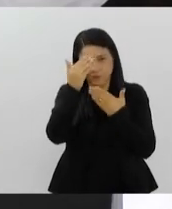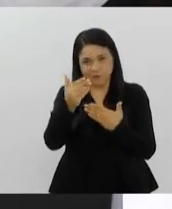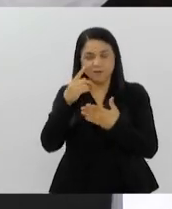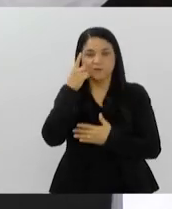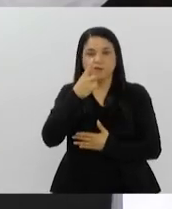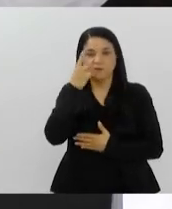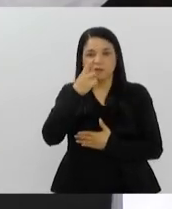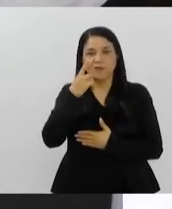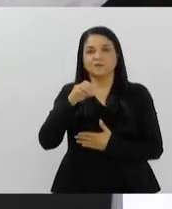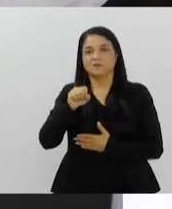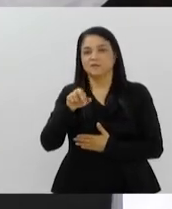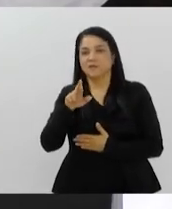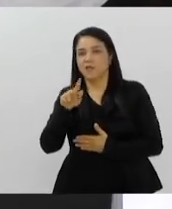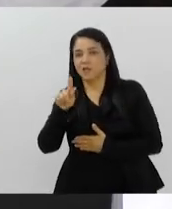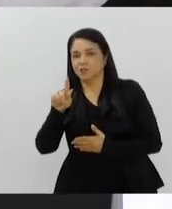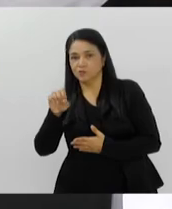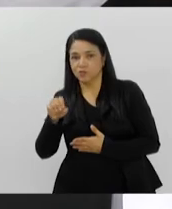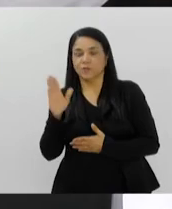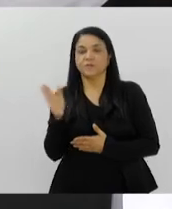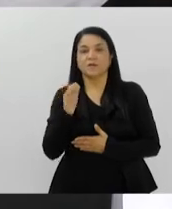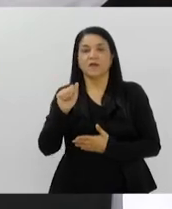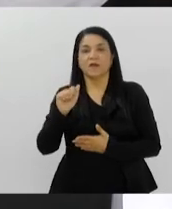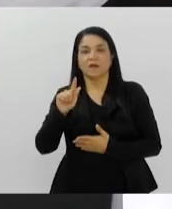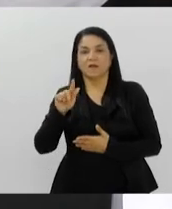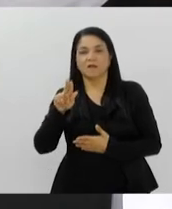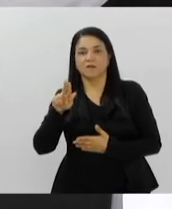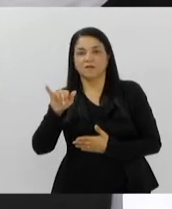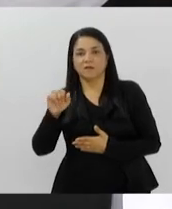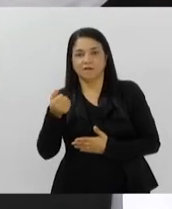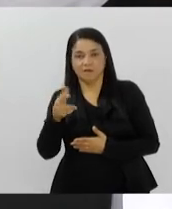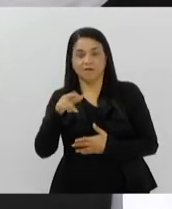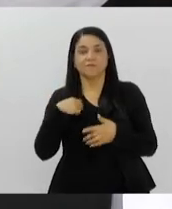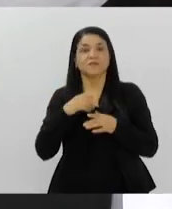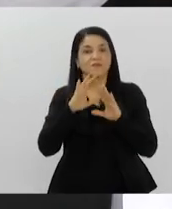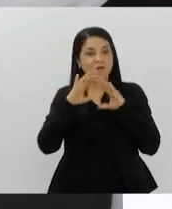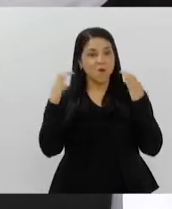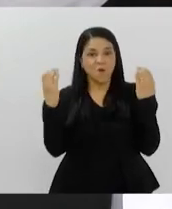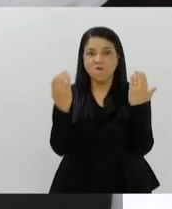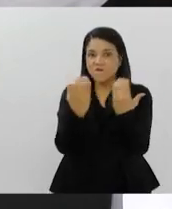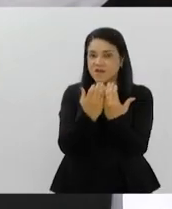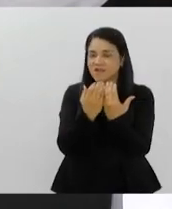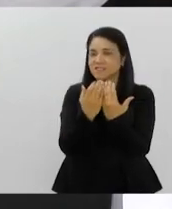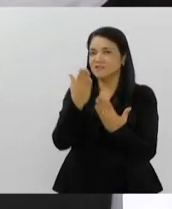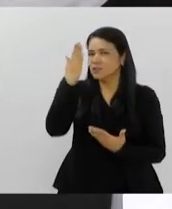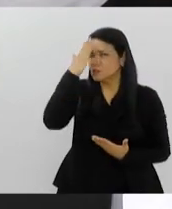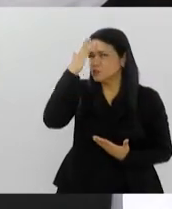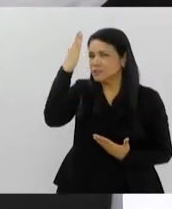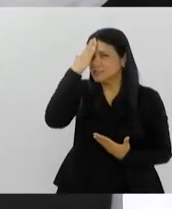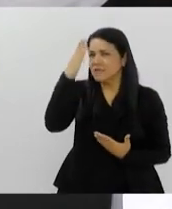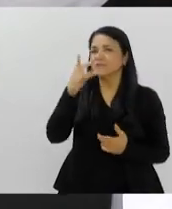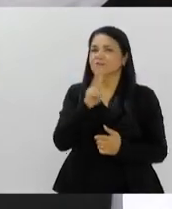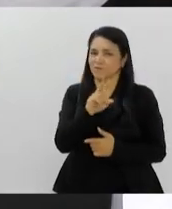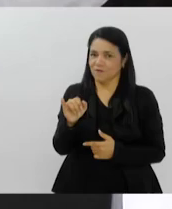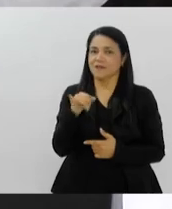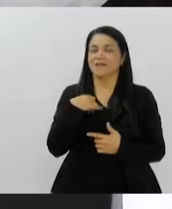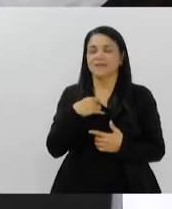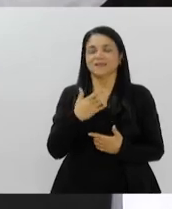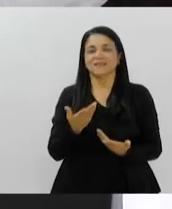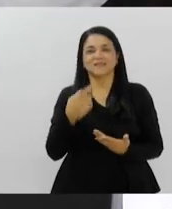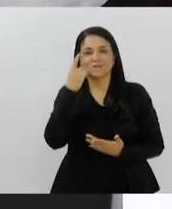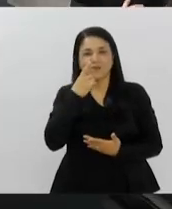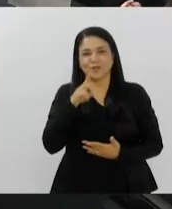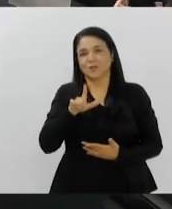deputado Sérgio Aguiar, e vamos à grande conferência, que vai ser um sucesso, Lucinha.